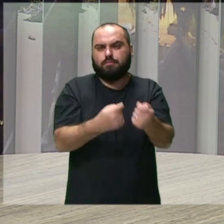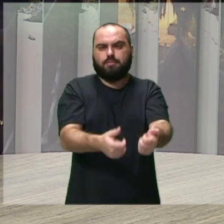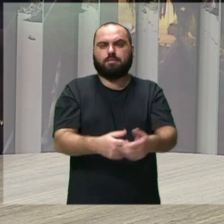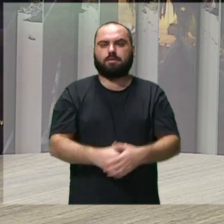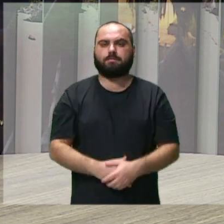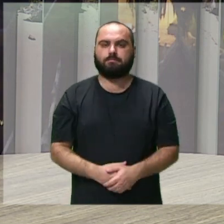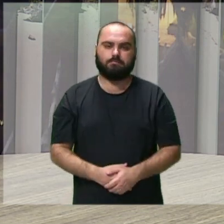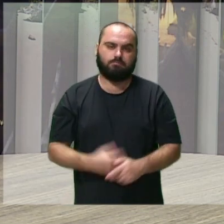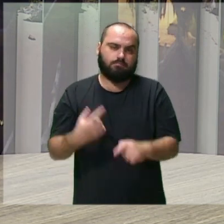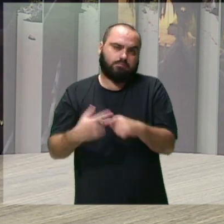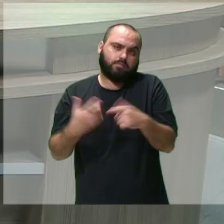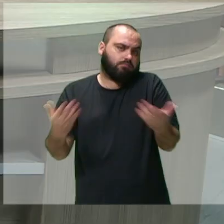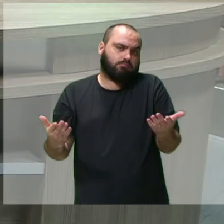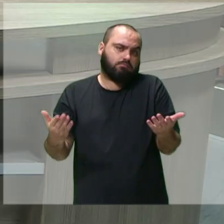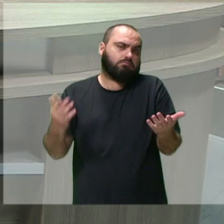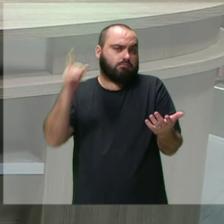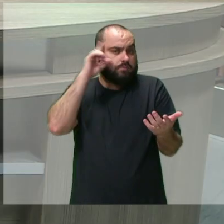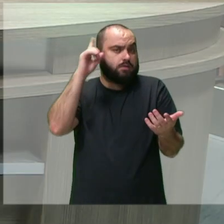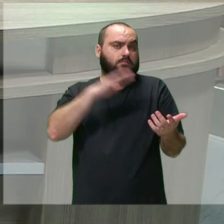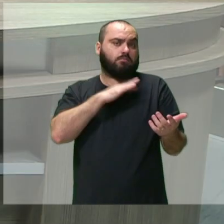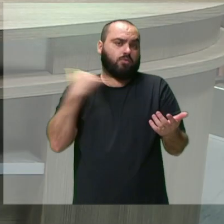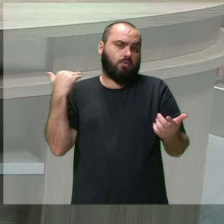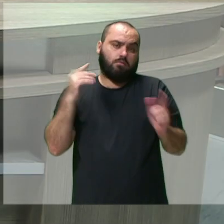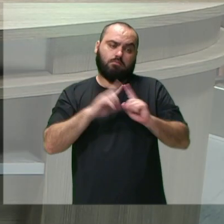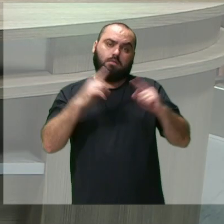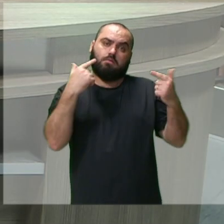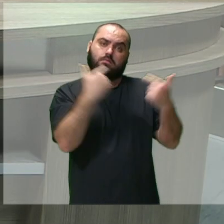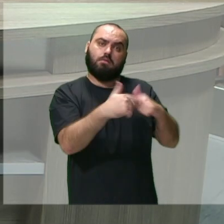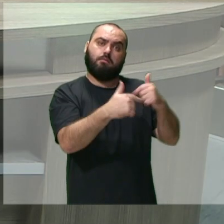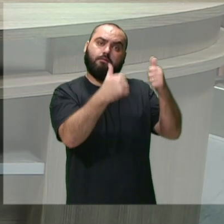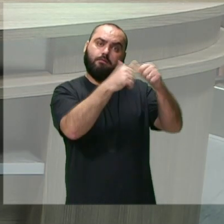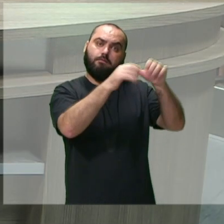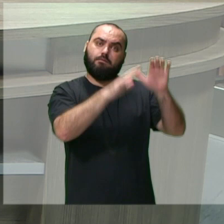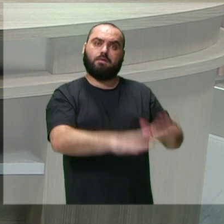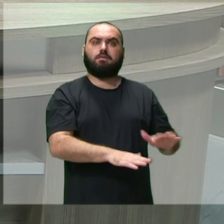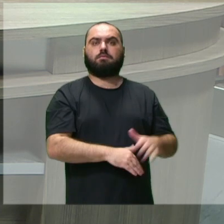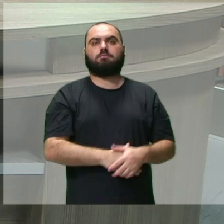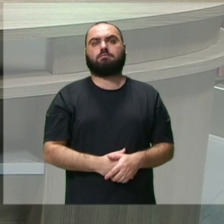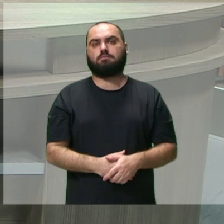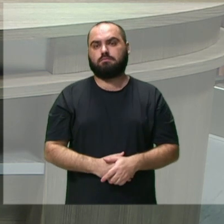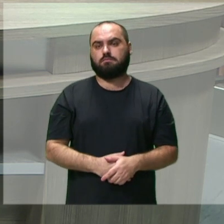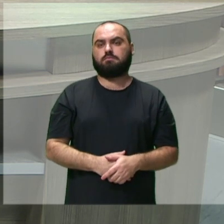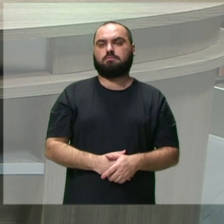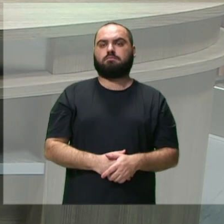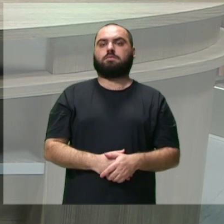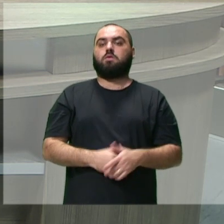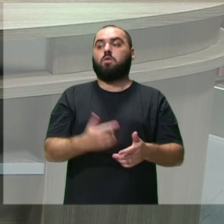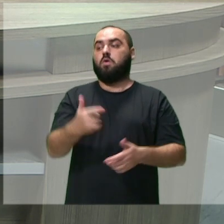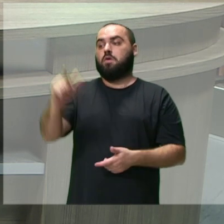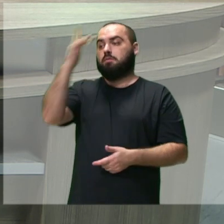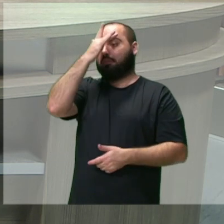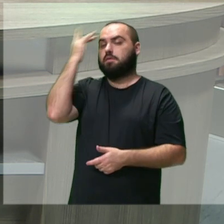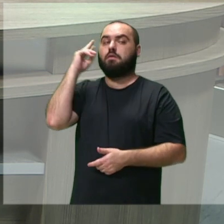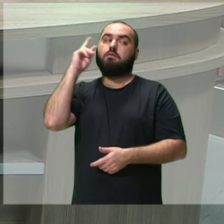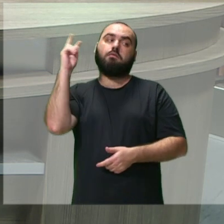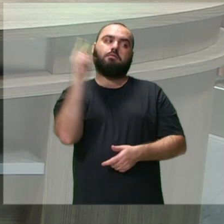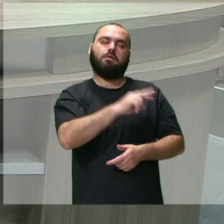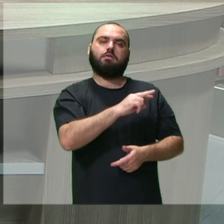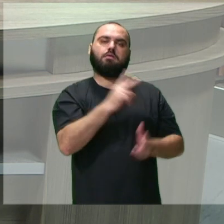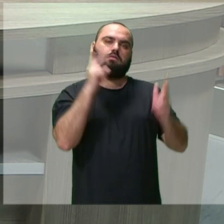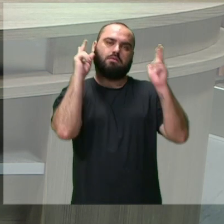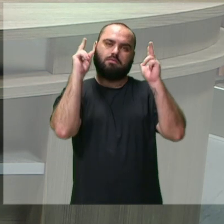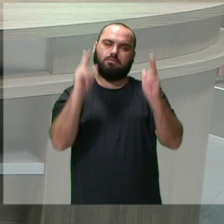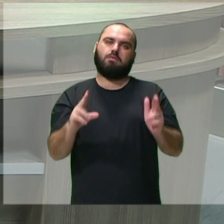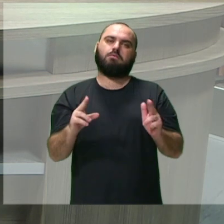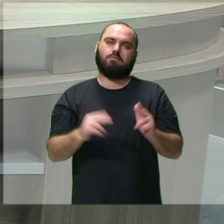vamos embora, mas o trabalho fica. E como é uma instituição, vai dar acesso a outras pessoas. A mesma coisa aconteceu quando foi aqui